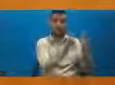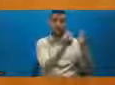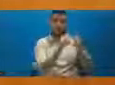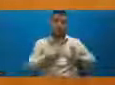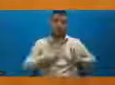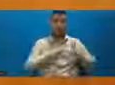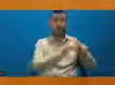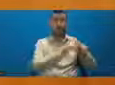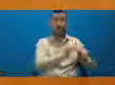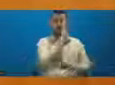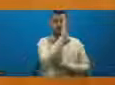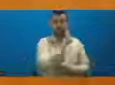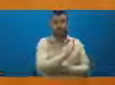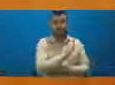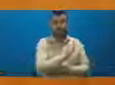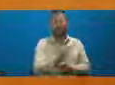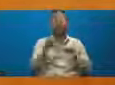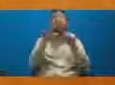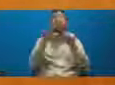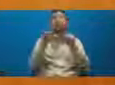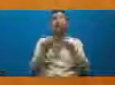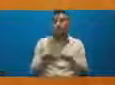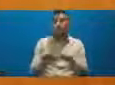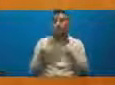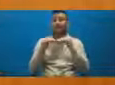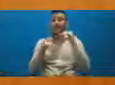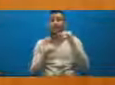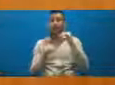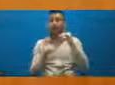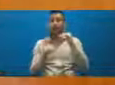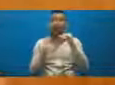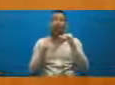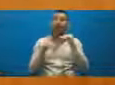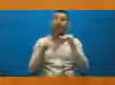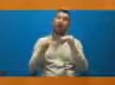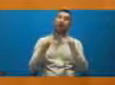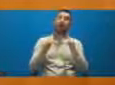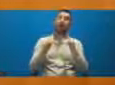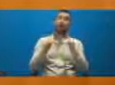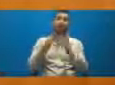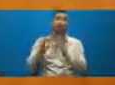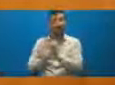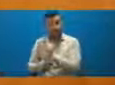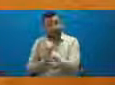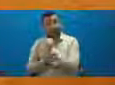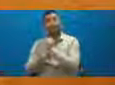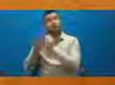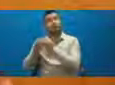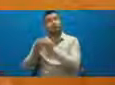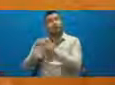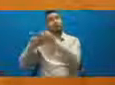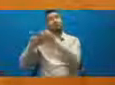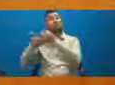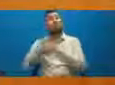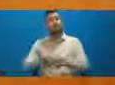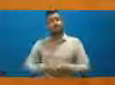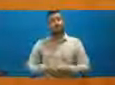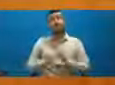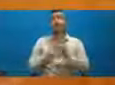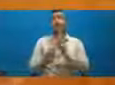brasileiros reduza as desigualdades e Garanta a sustentabilidade o modelo que cria